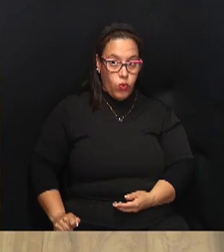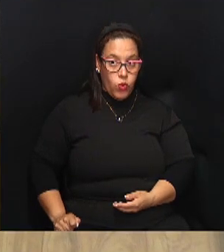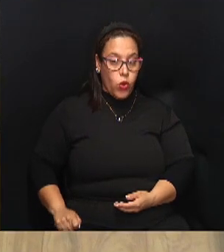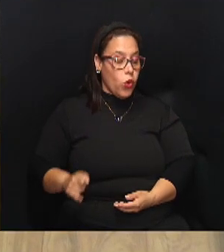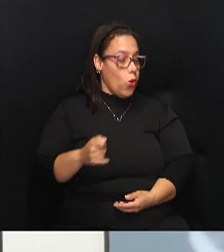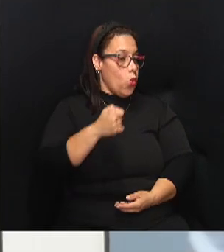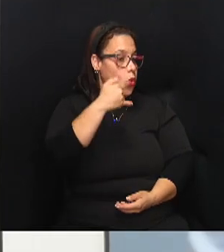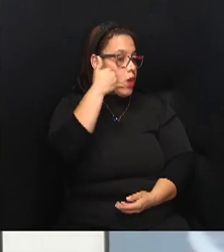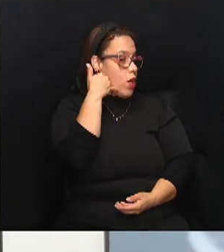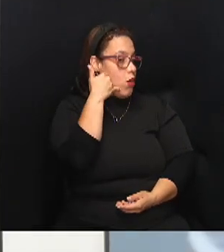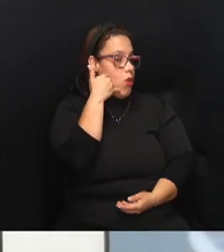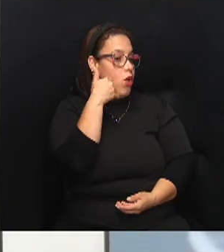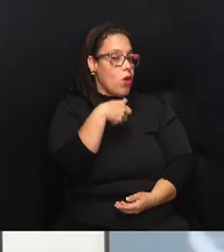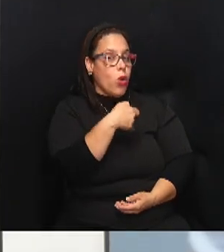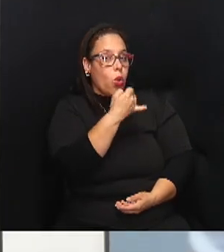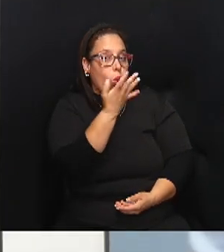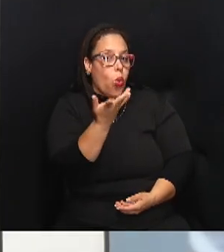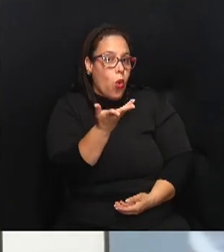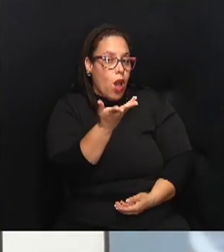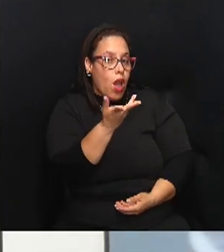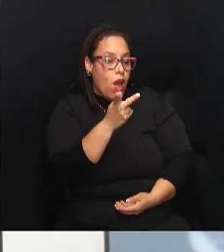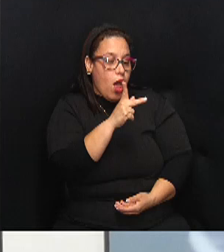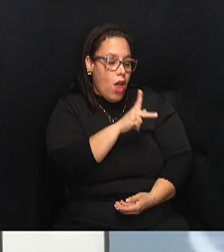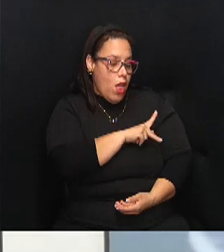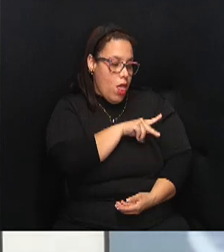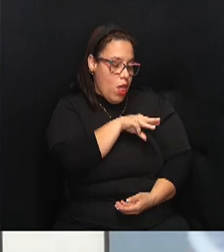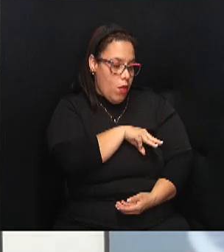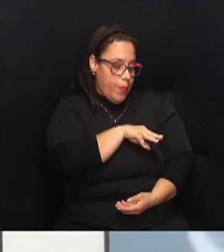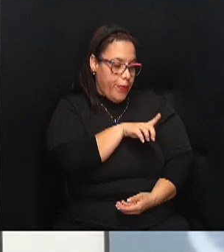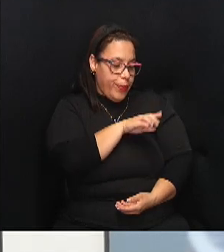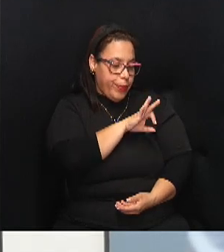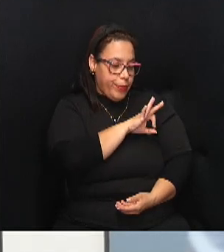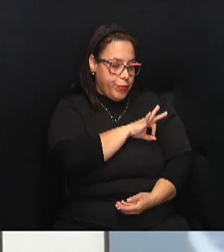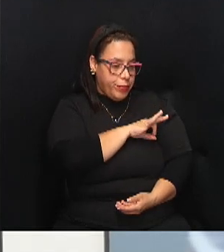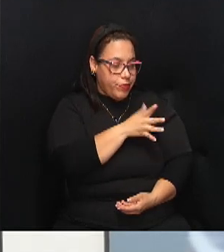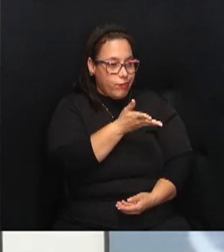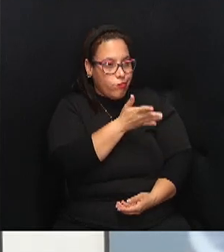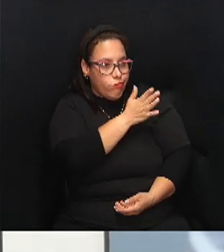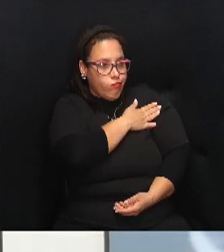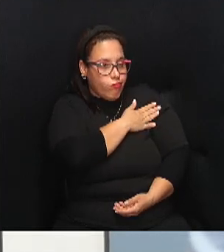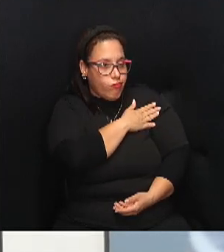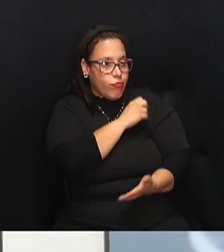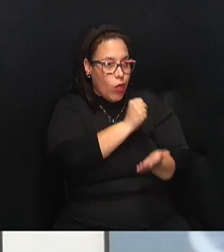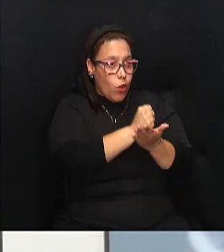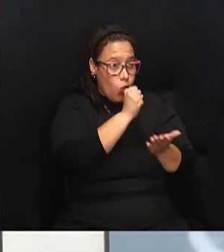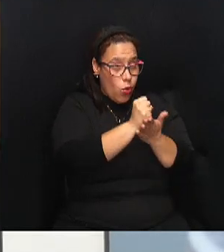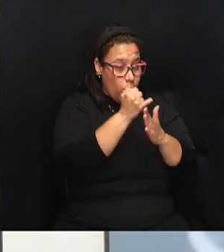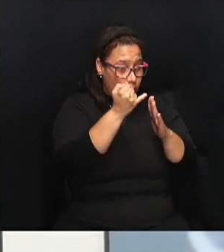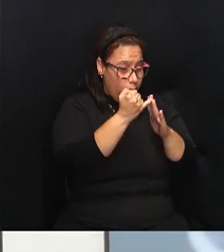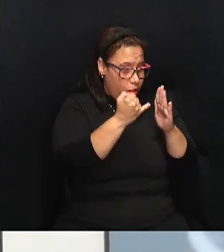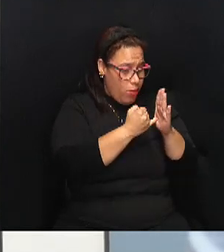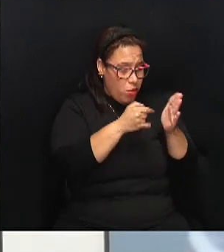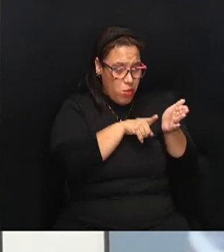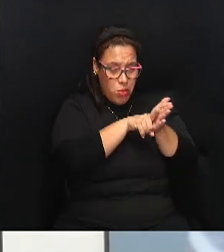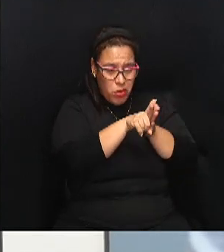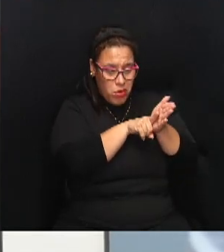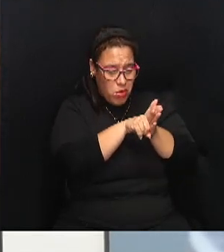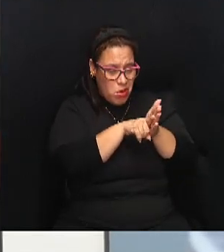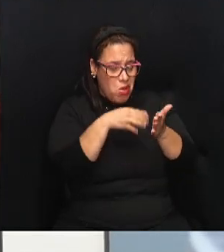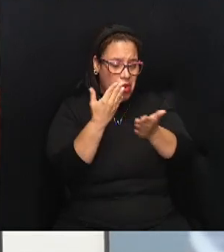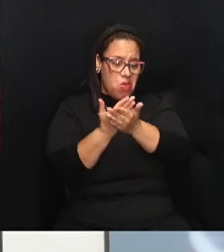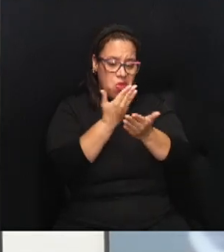celular, quanto que a PM hoje já faz? Então tem que, contratar um instituto de pesquisa, de